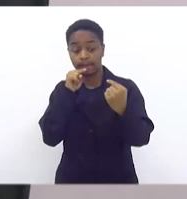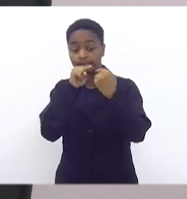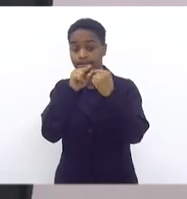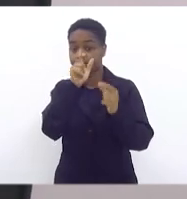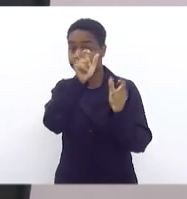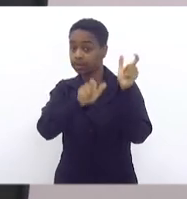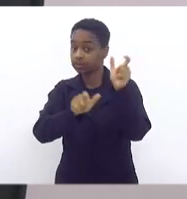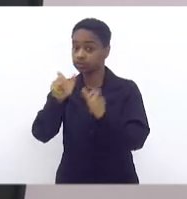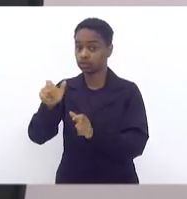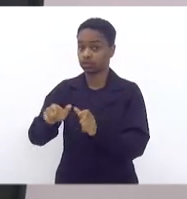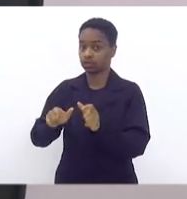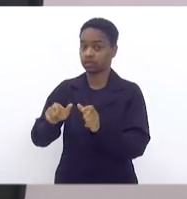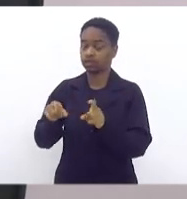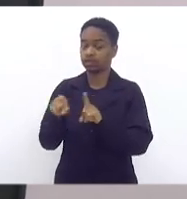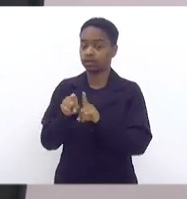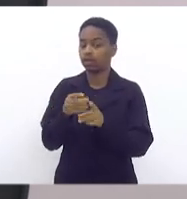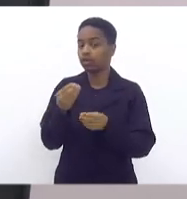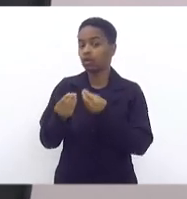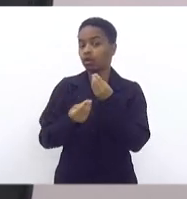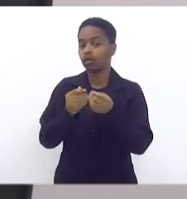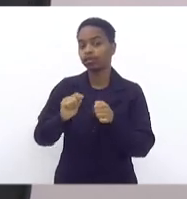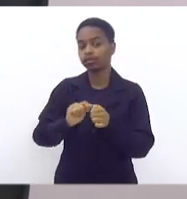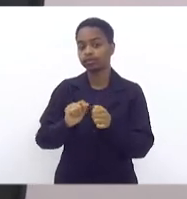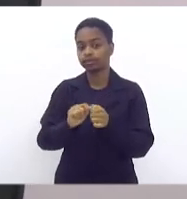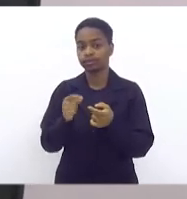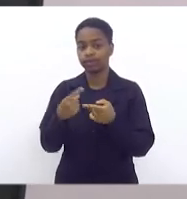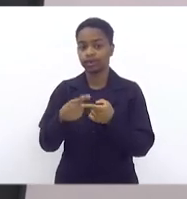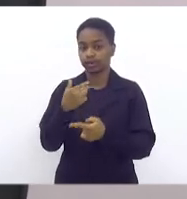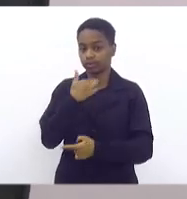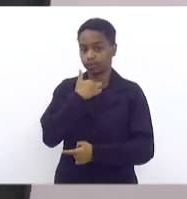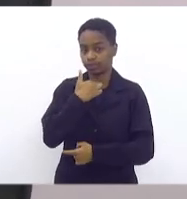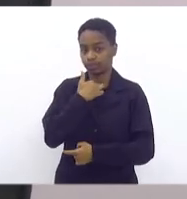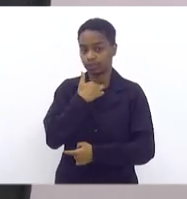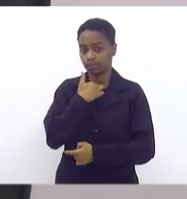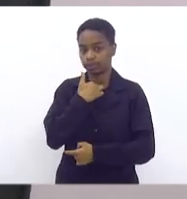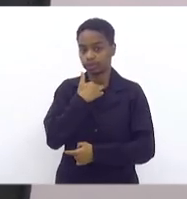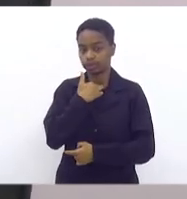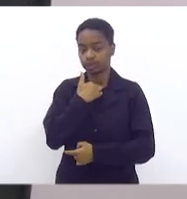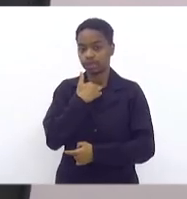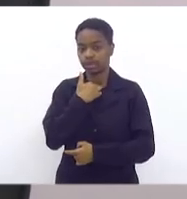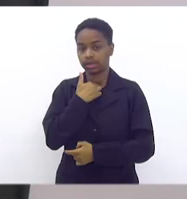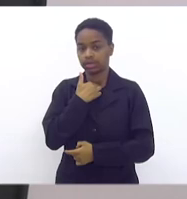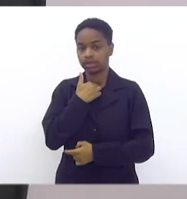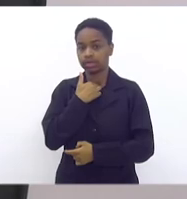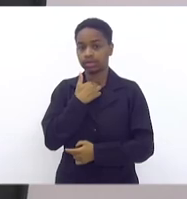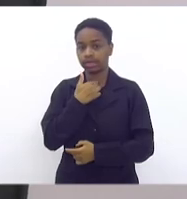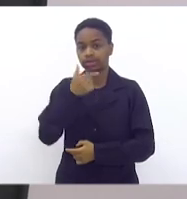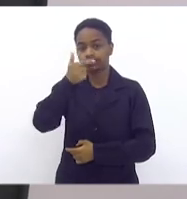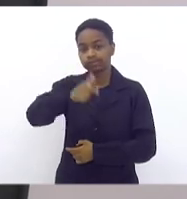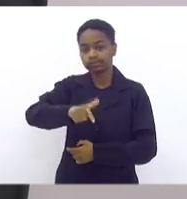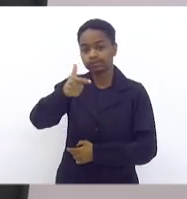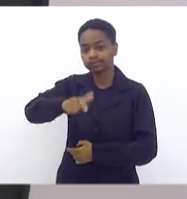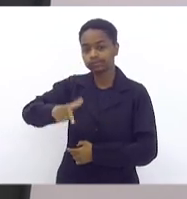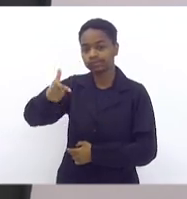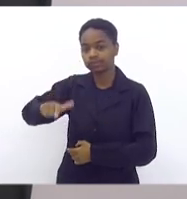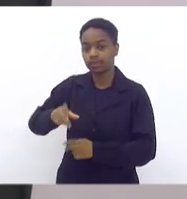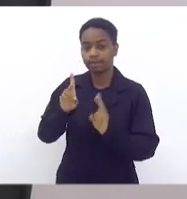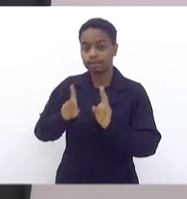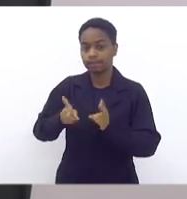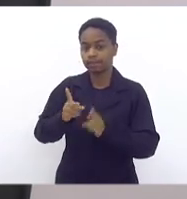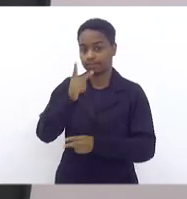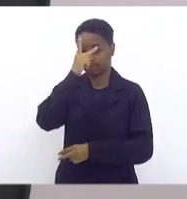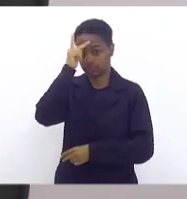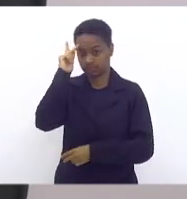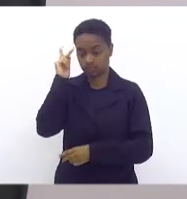de fazer esse reconhecimento de pessoas que não podem ser colocadas para um reconhecimento repetidas vez que